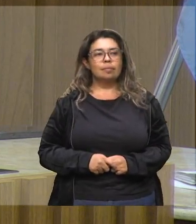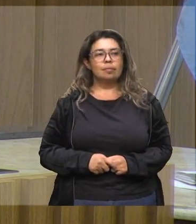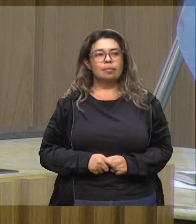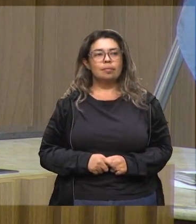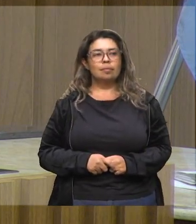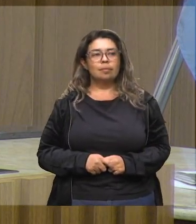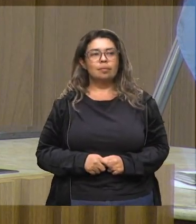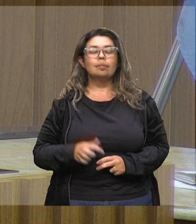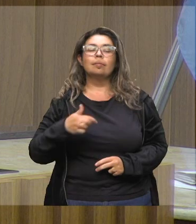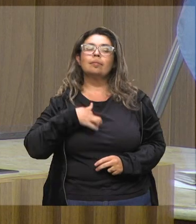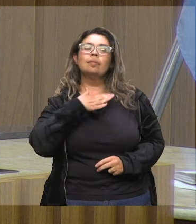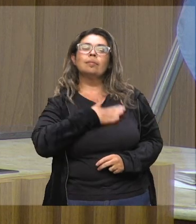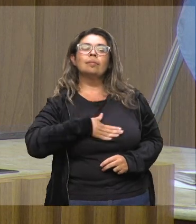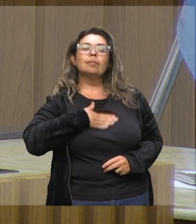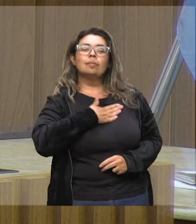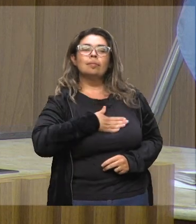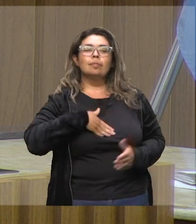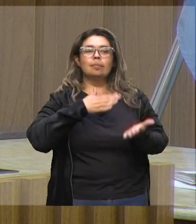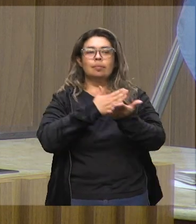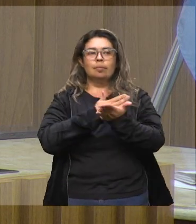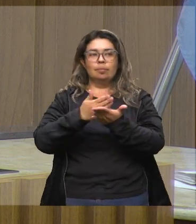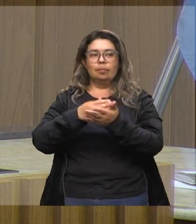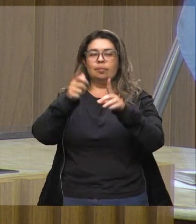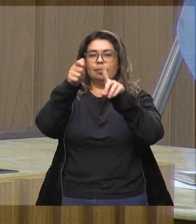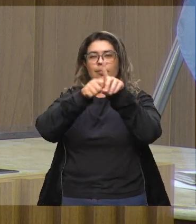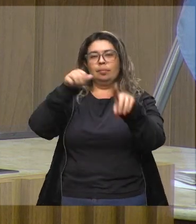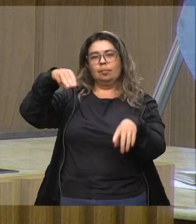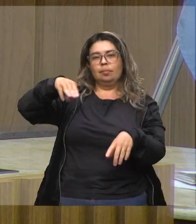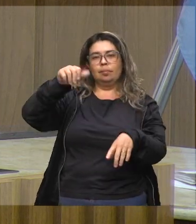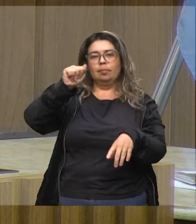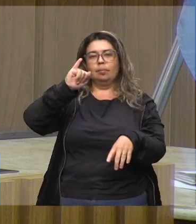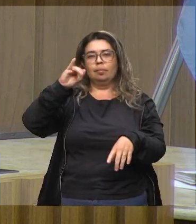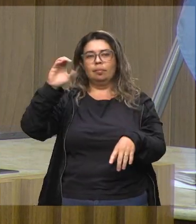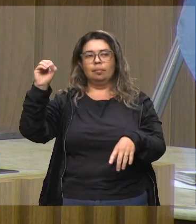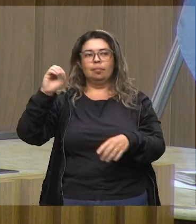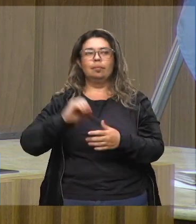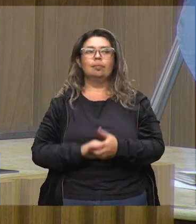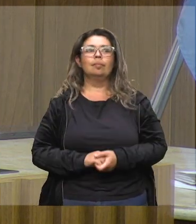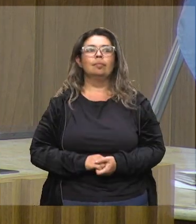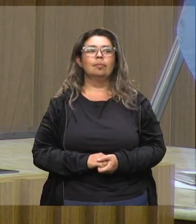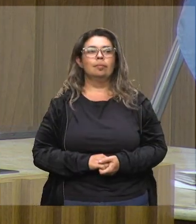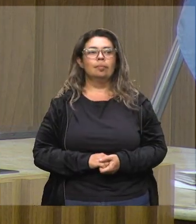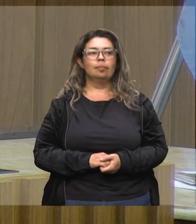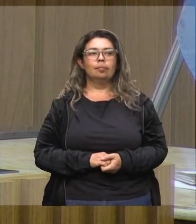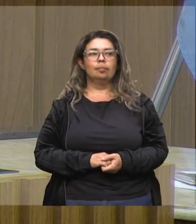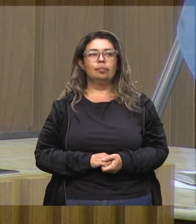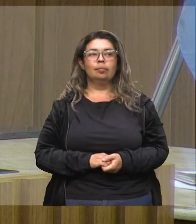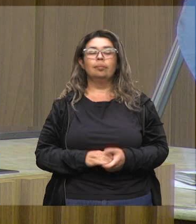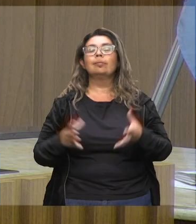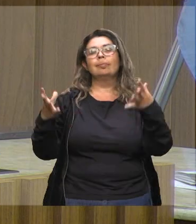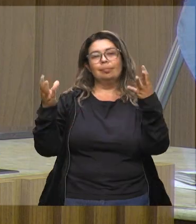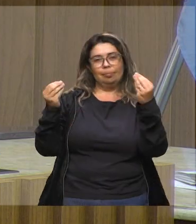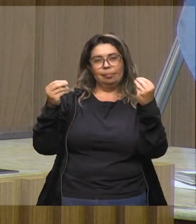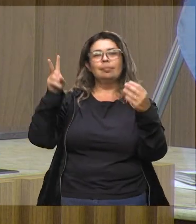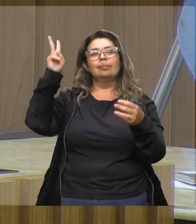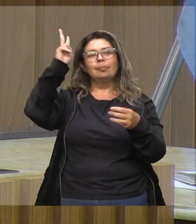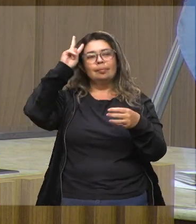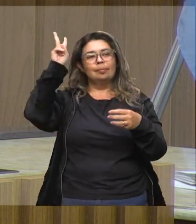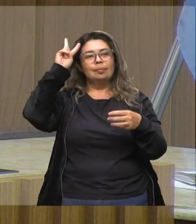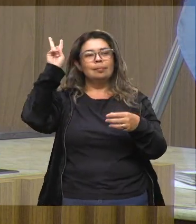eu gostaria de começar aqui esse mês de maio. São muitas lembranças e